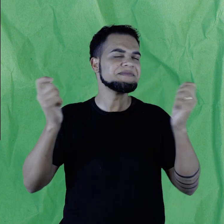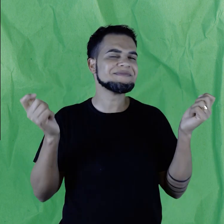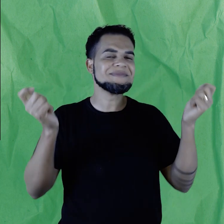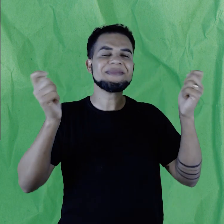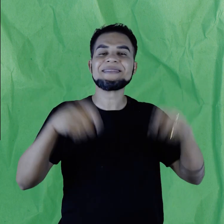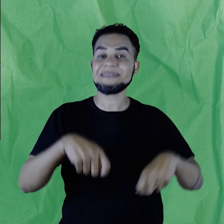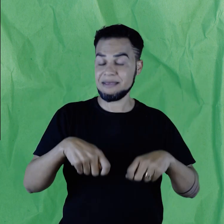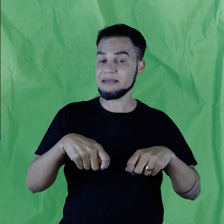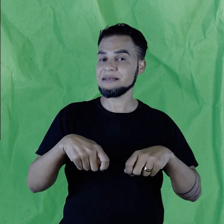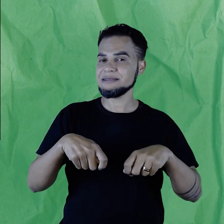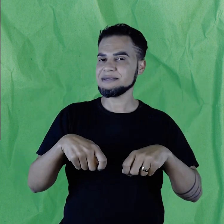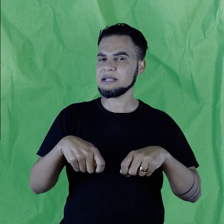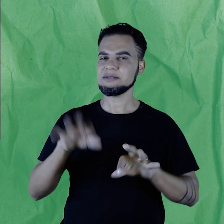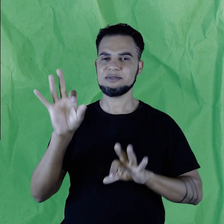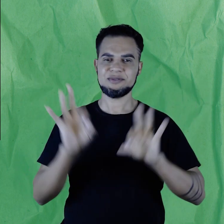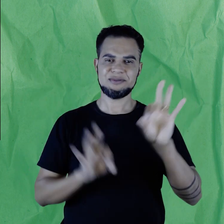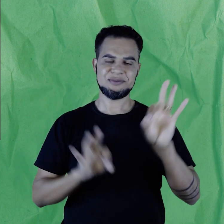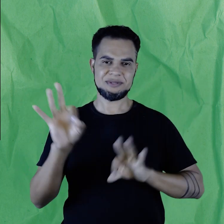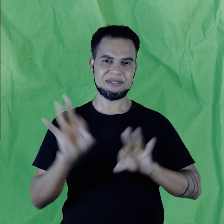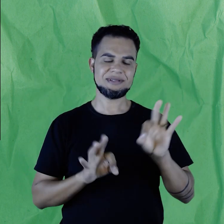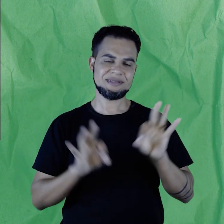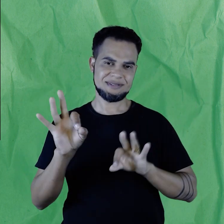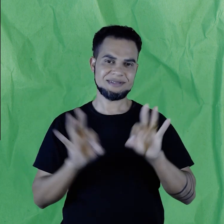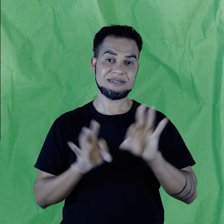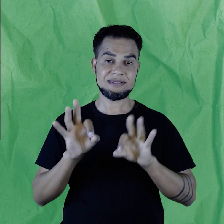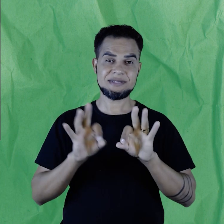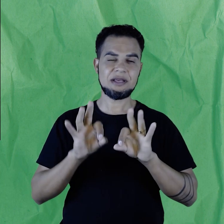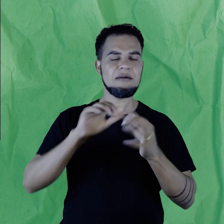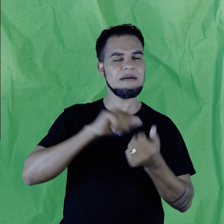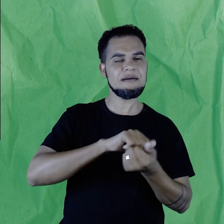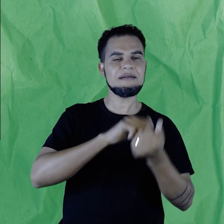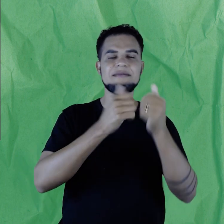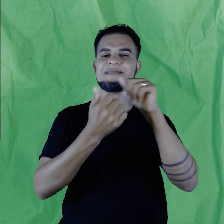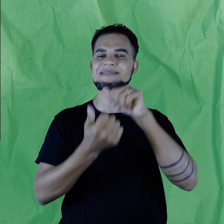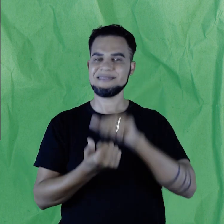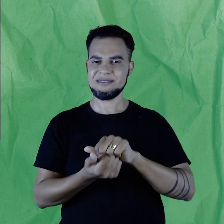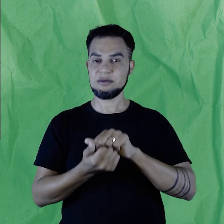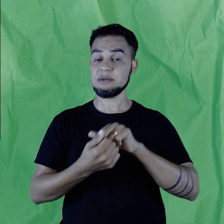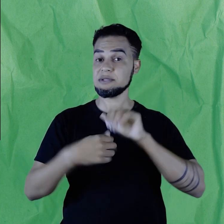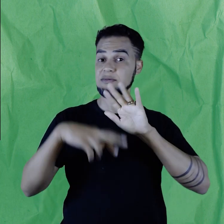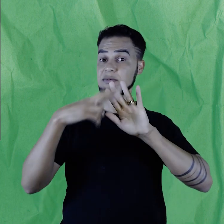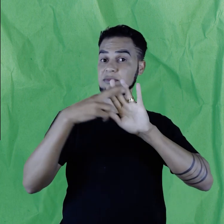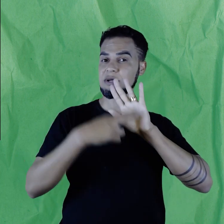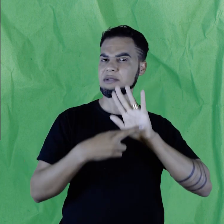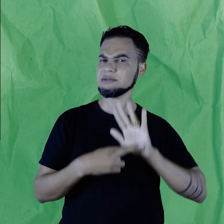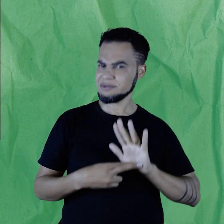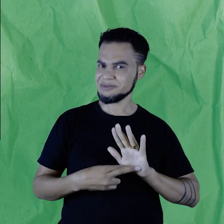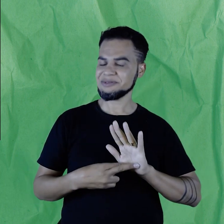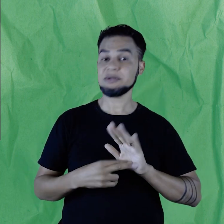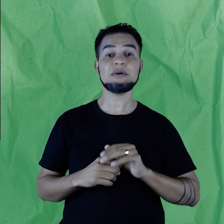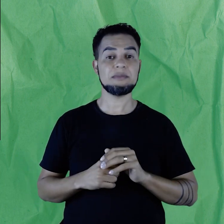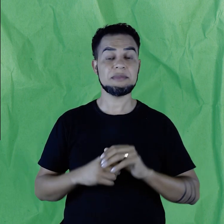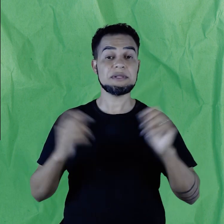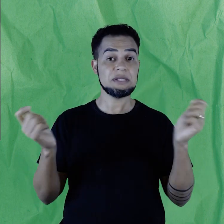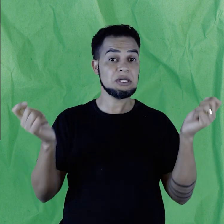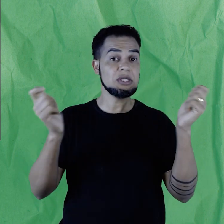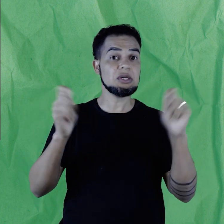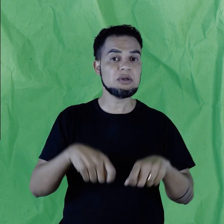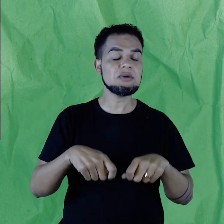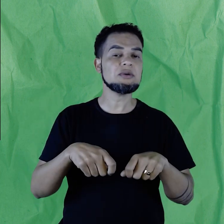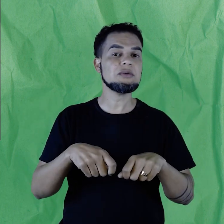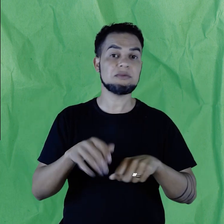sua capacidade de organização, de adequação à norma culta. E